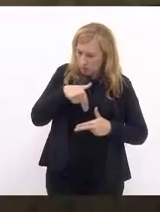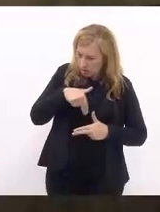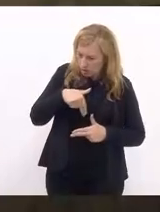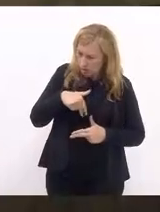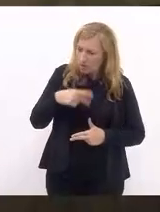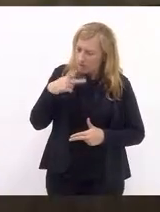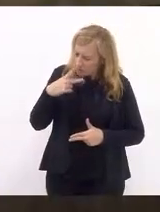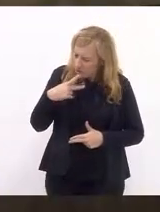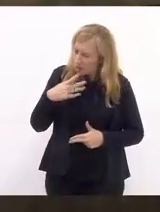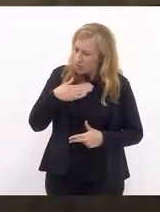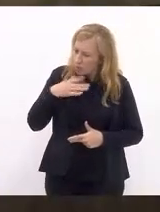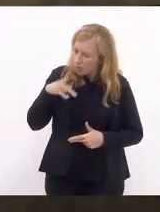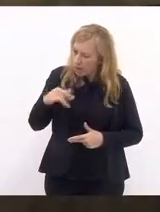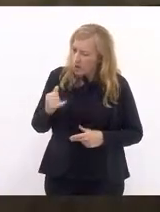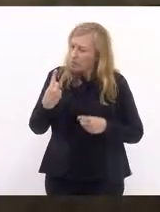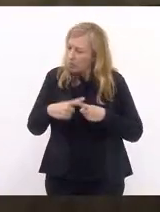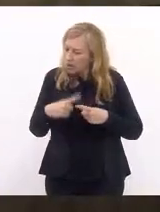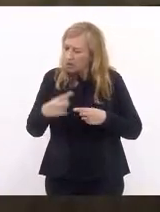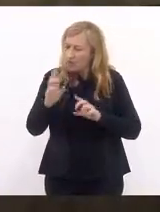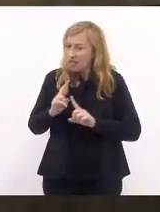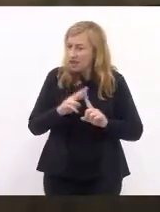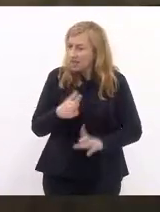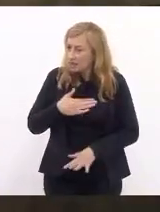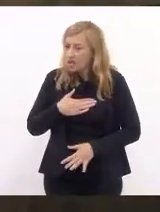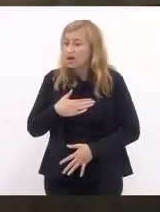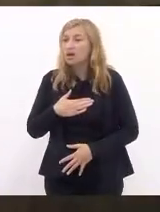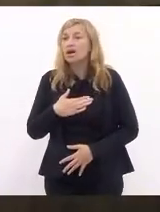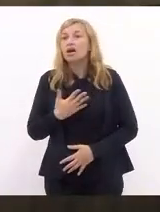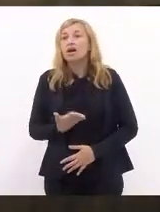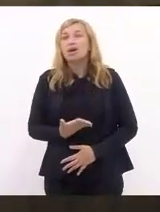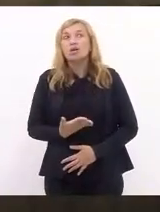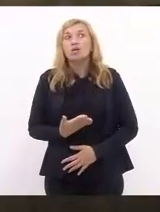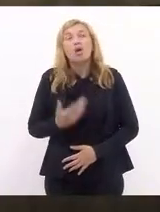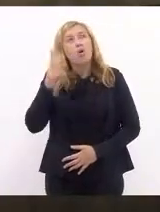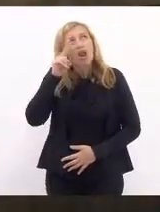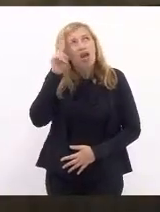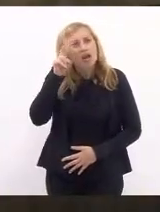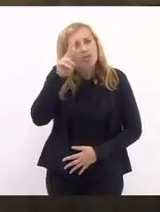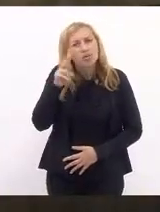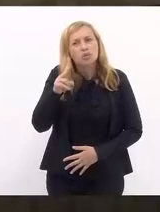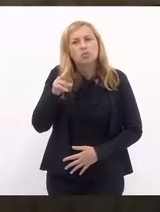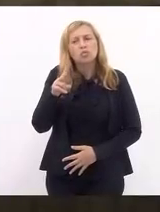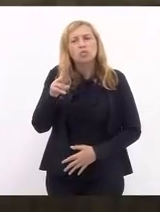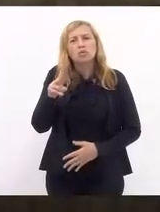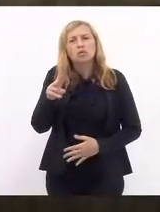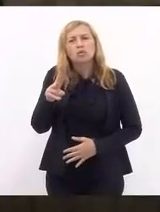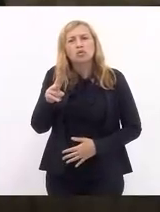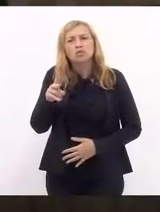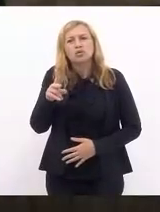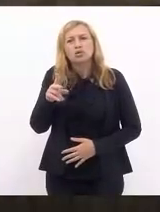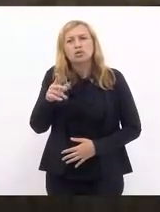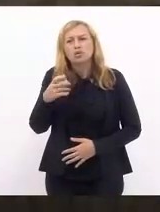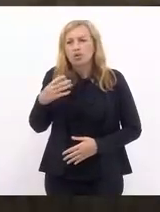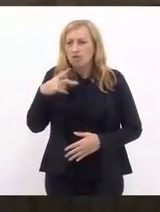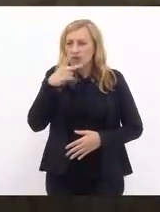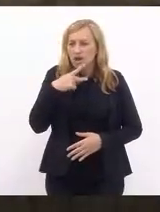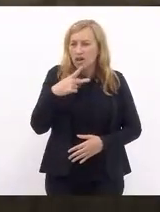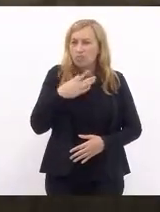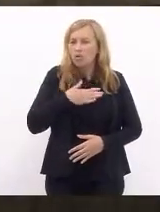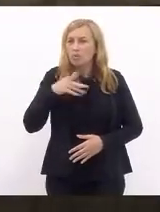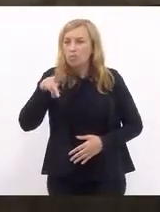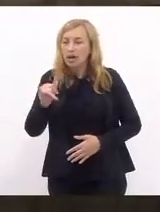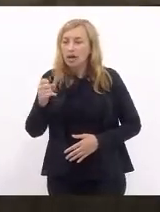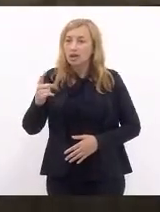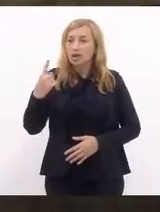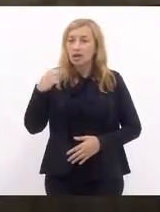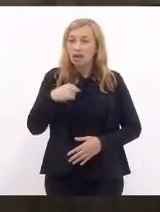o centro que eu venho falar eu falo do meu pai porque você foi minha referência que eu lembro que quando eu denuncio o dia que eu dei a notícia meu pai que eu assumiria